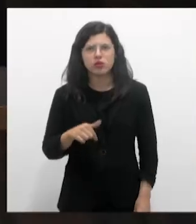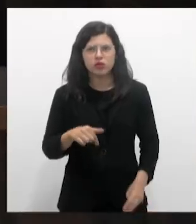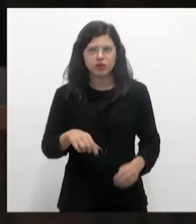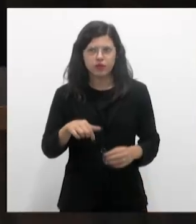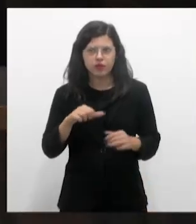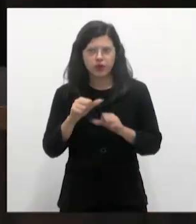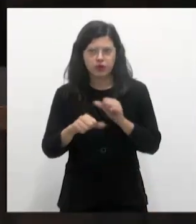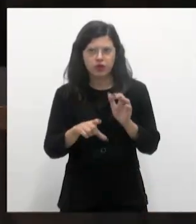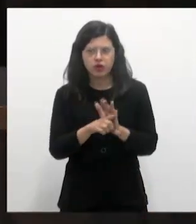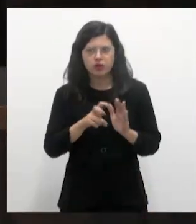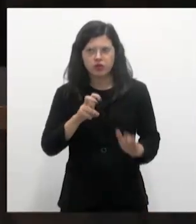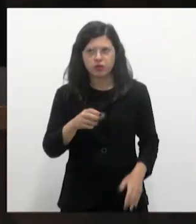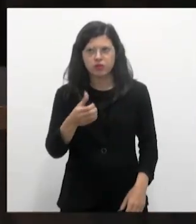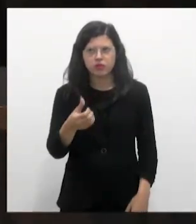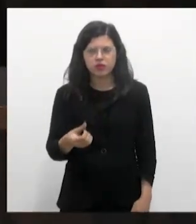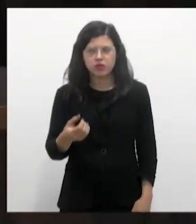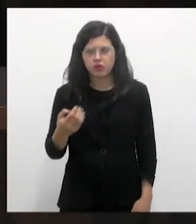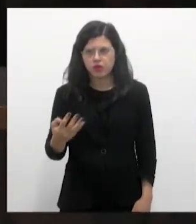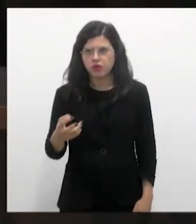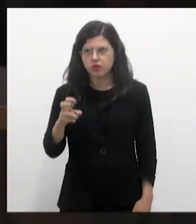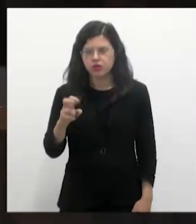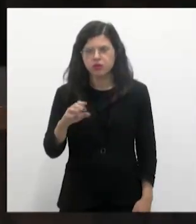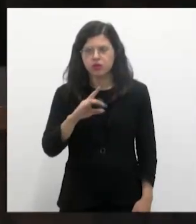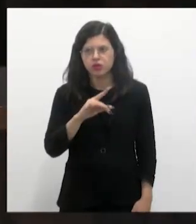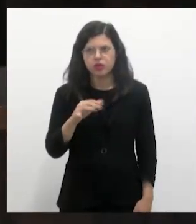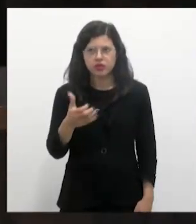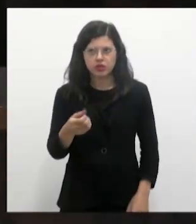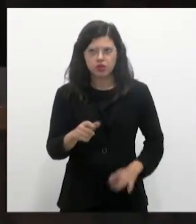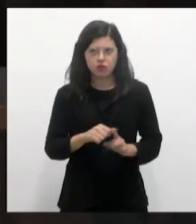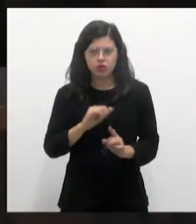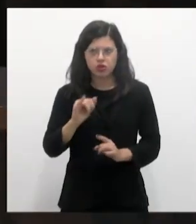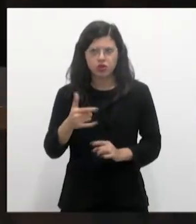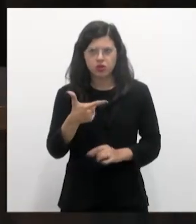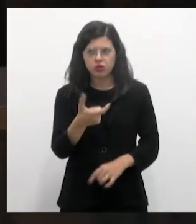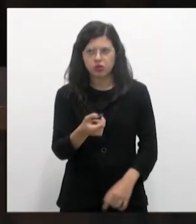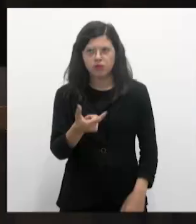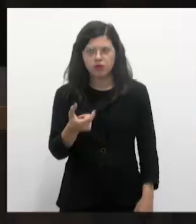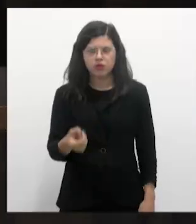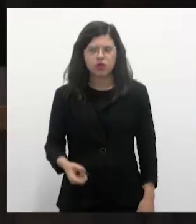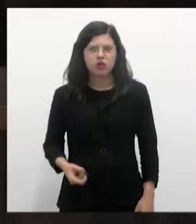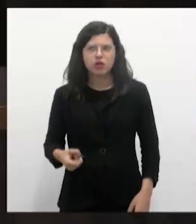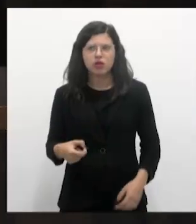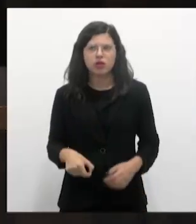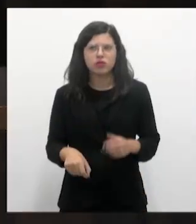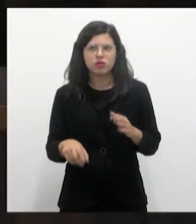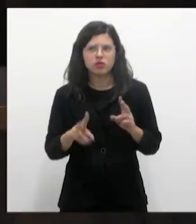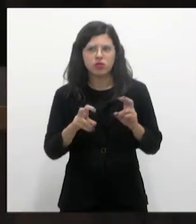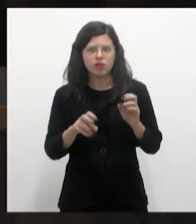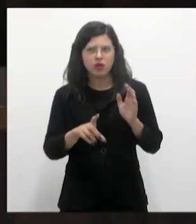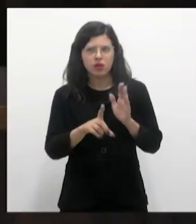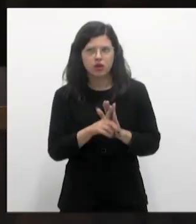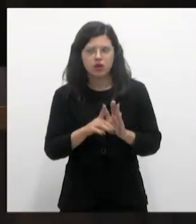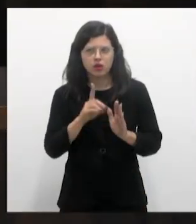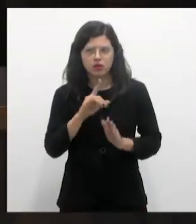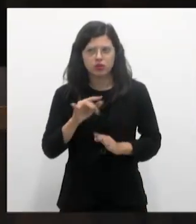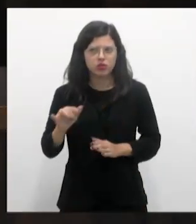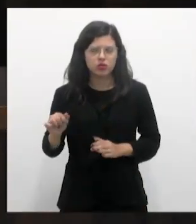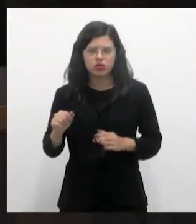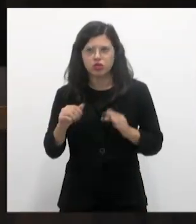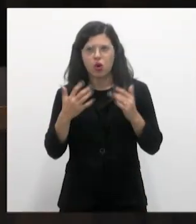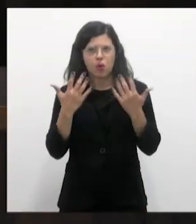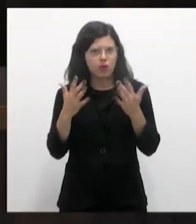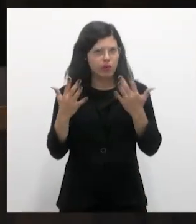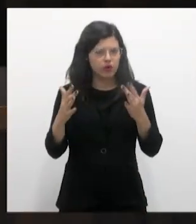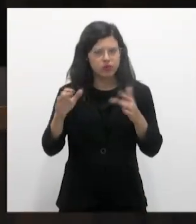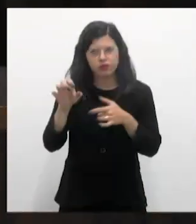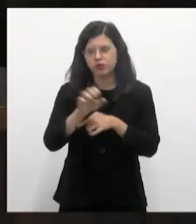Lei número 5.645, 6 de janeiro de 2010, e consolida a legislação relativa às datas comemorativas no Estado do Rio de